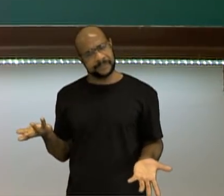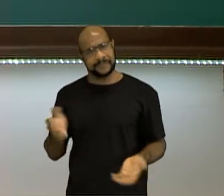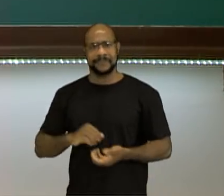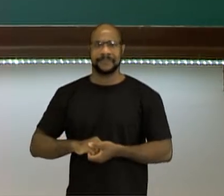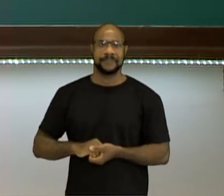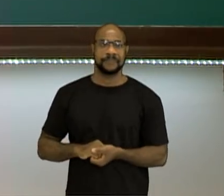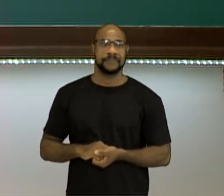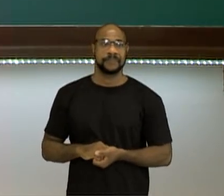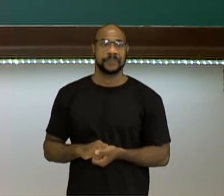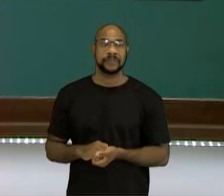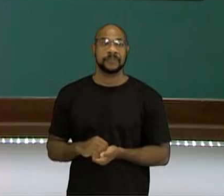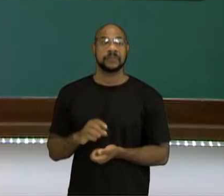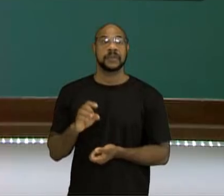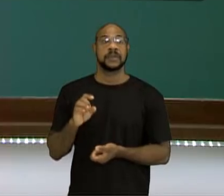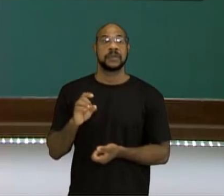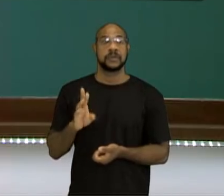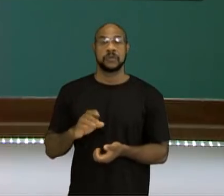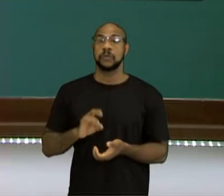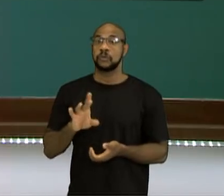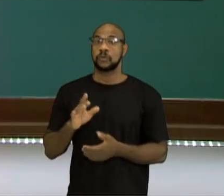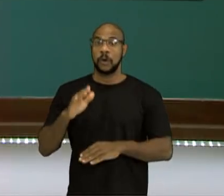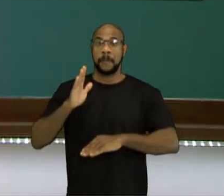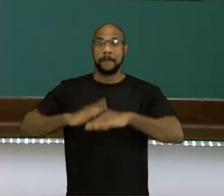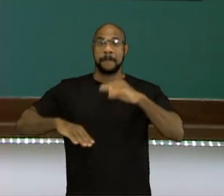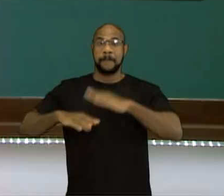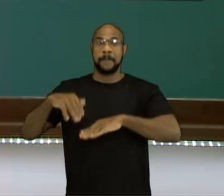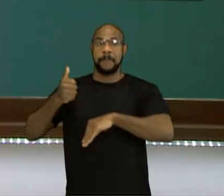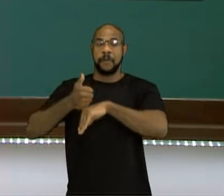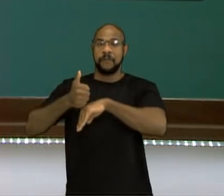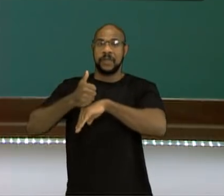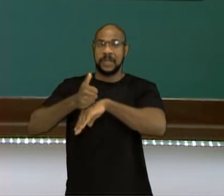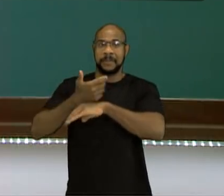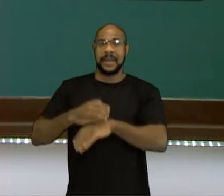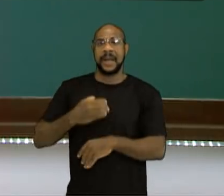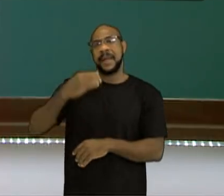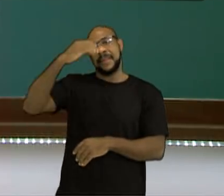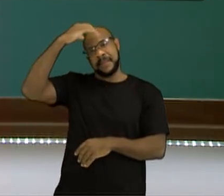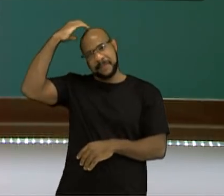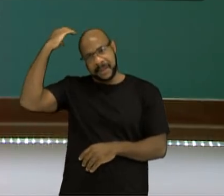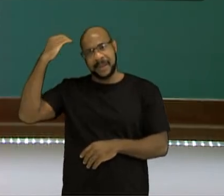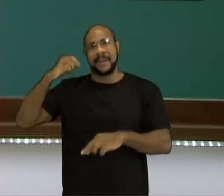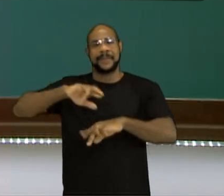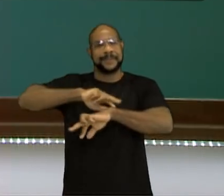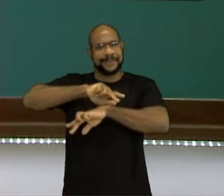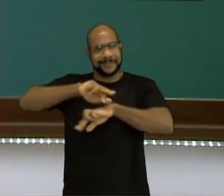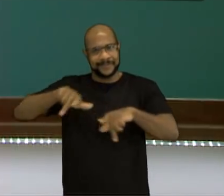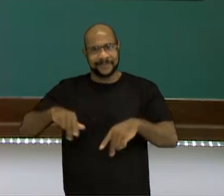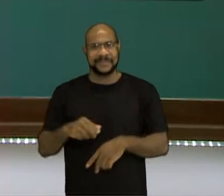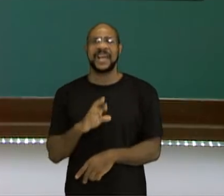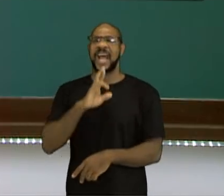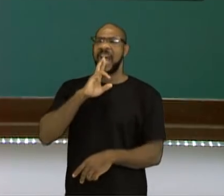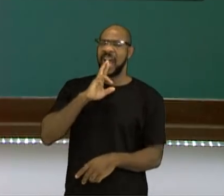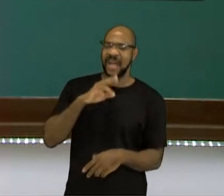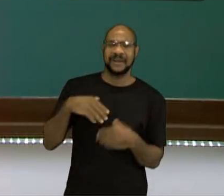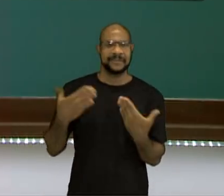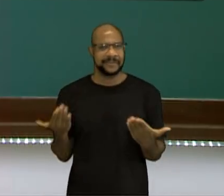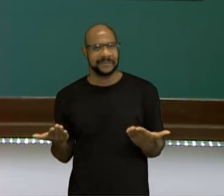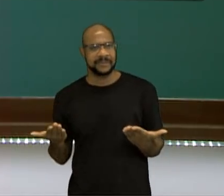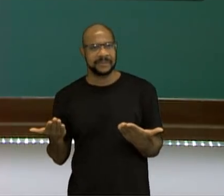só jogadores de ponta, jogadores profissionais. Neymar, só os caras bons lá, Ronaldinho. E